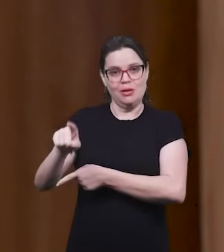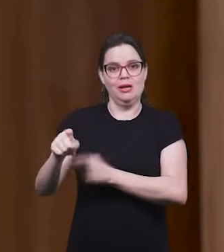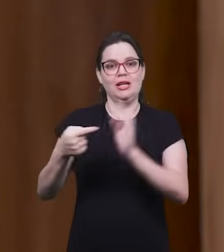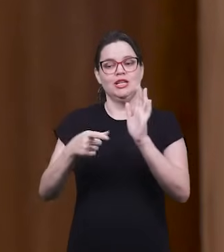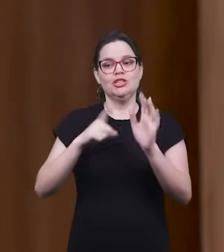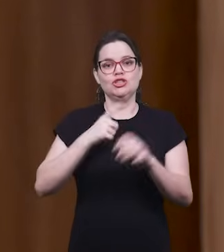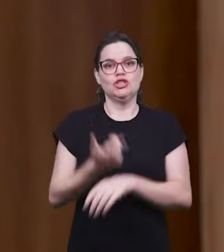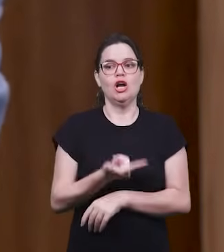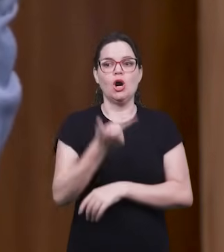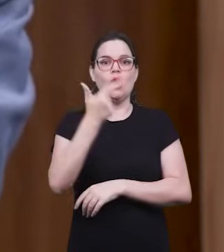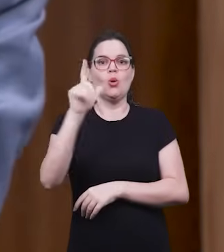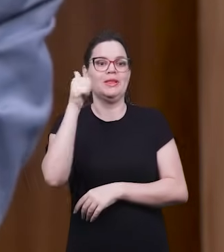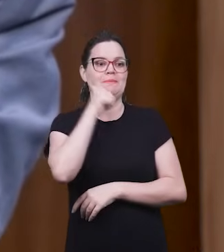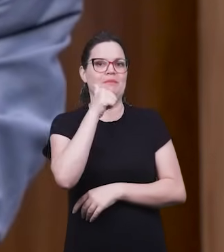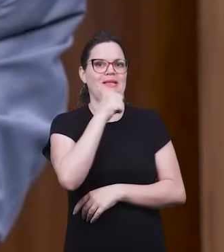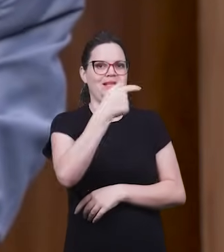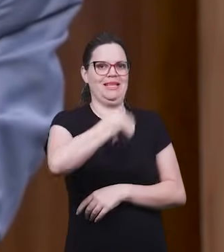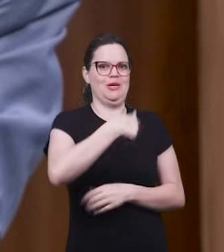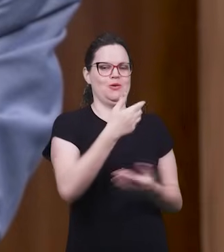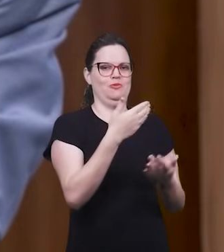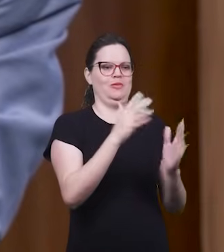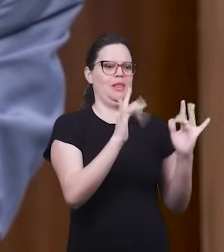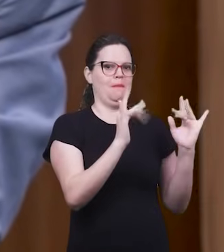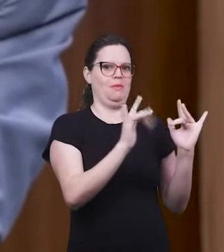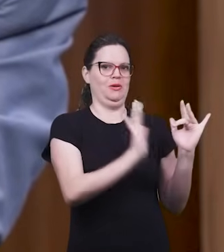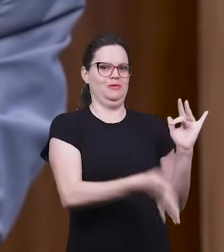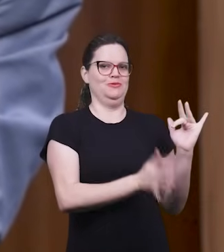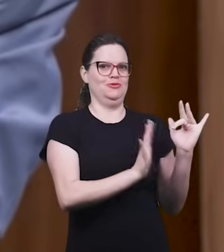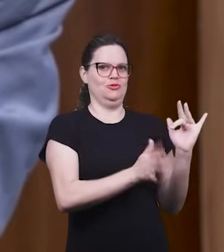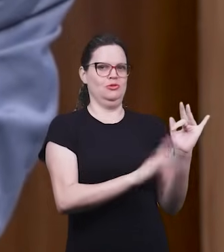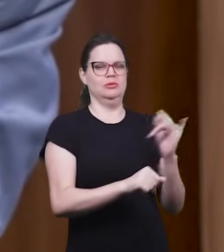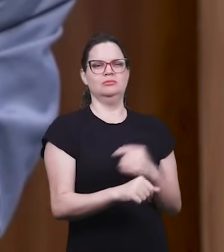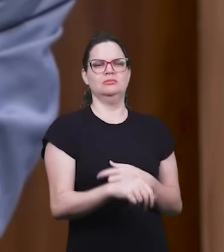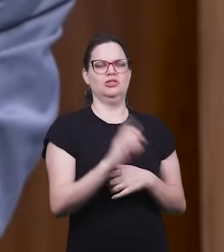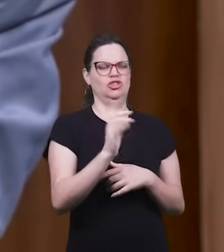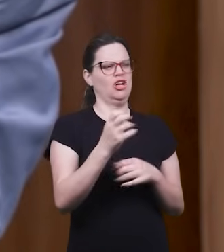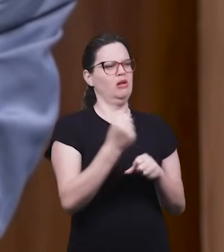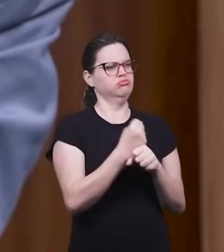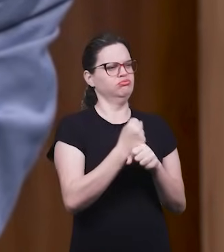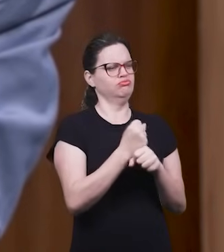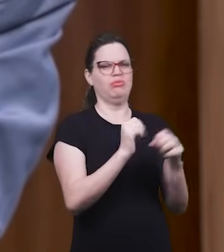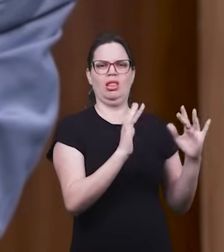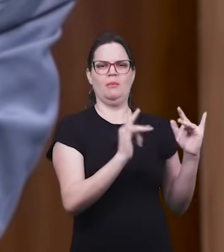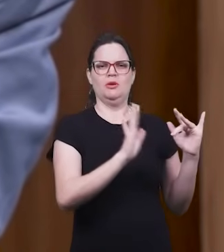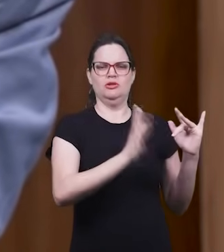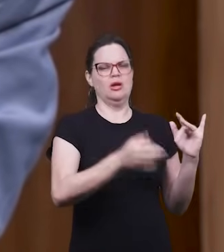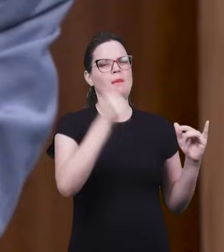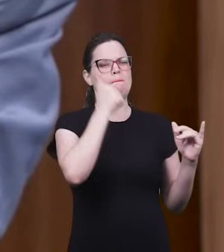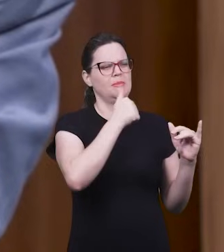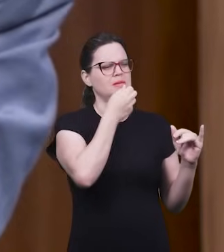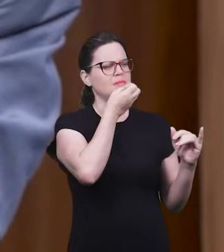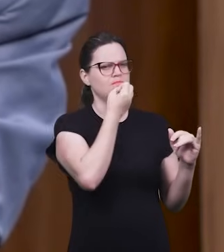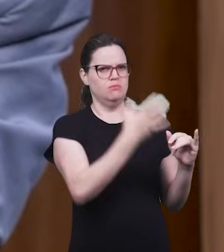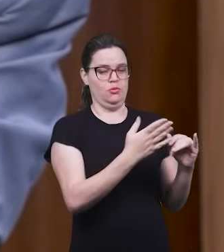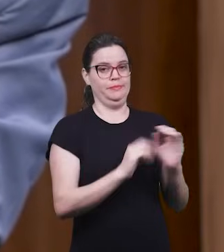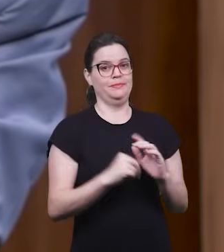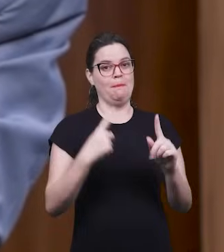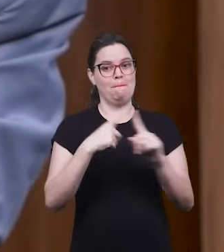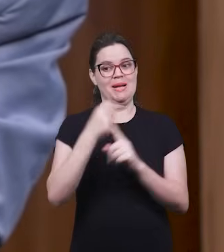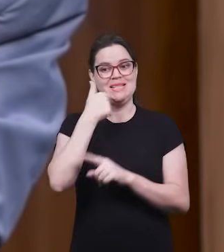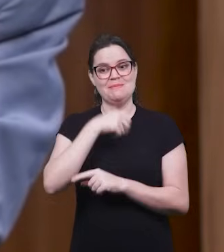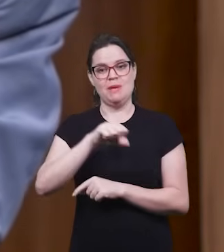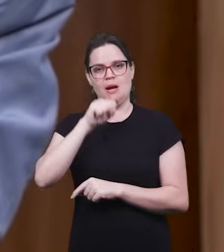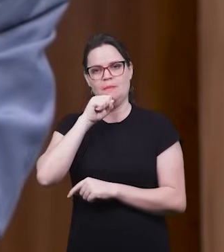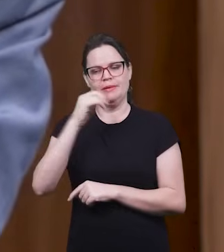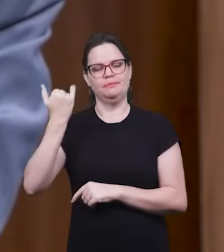odontologia, já estava namorando com ela há algum tempo. É, menina prendada e tudo isso. E minha mãe vivia